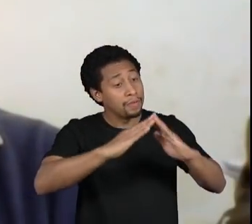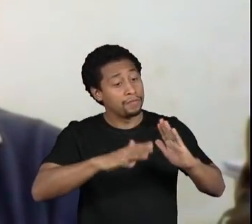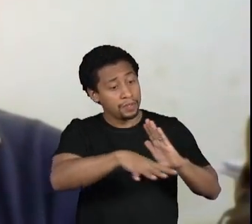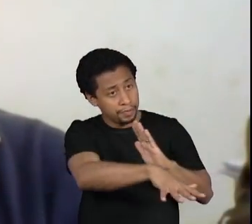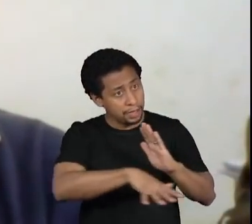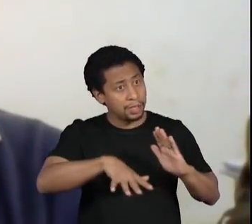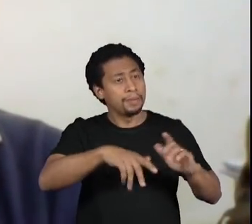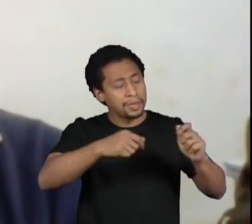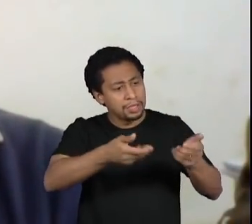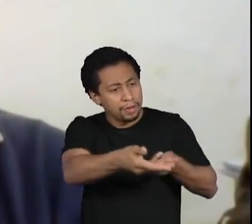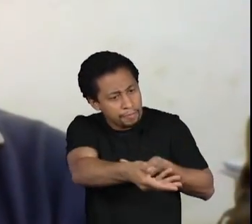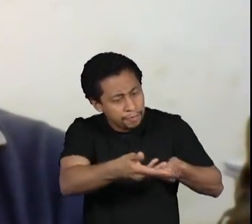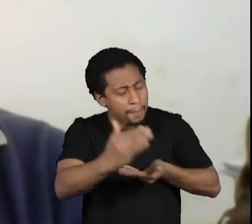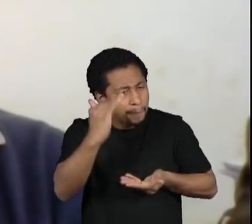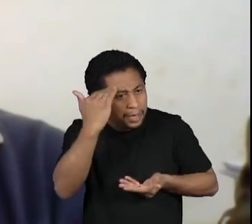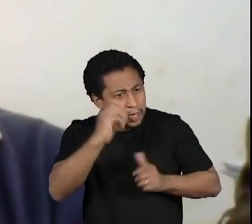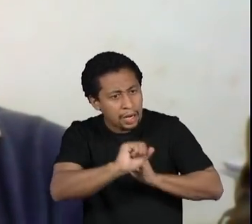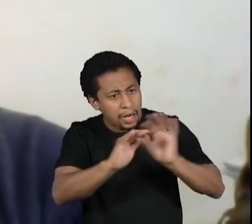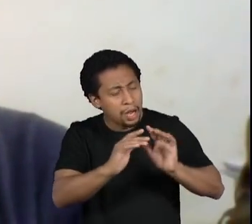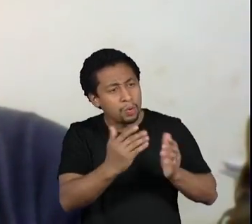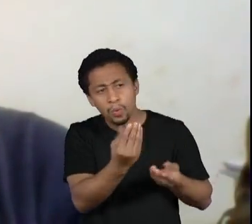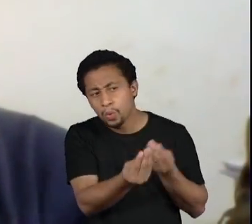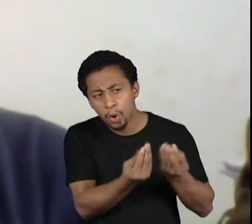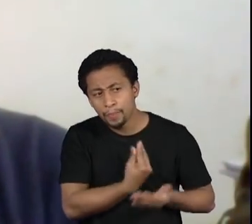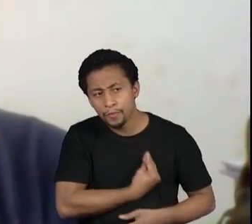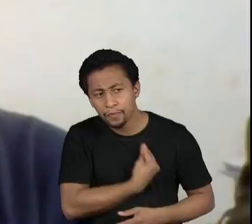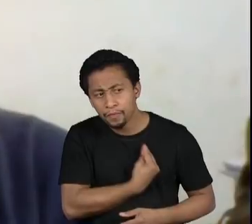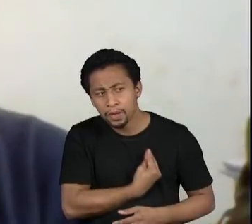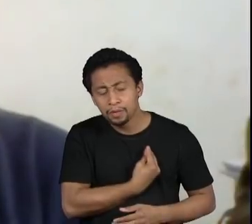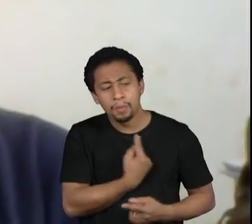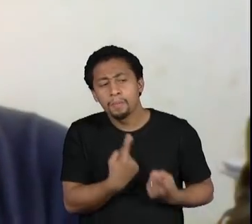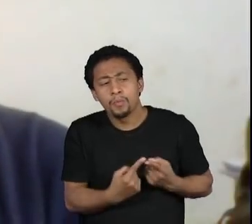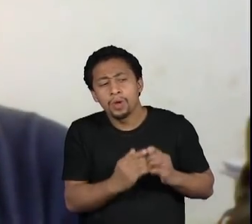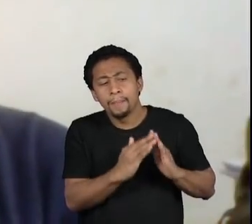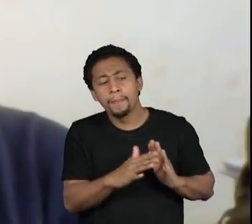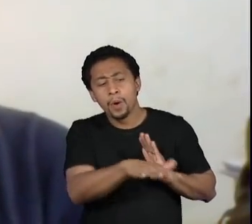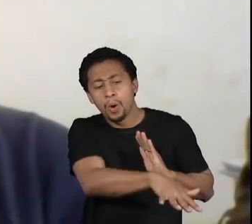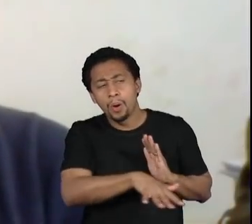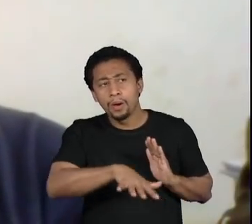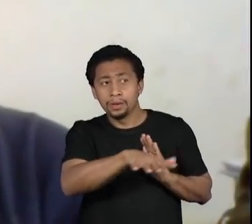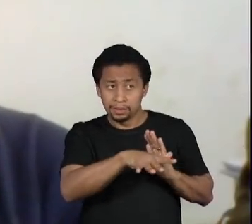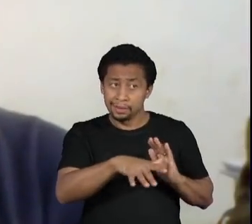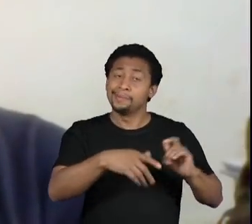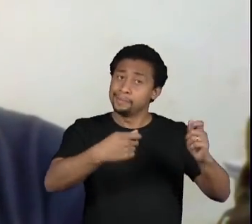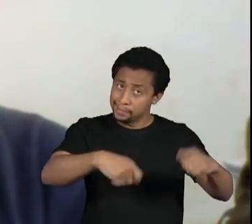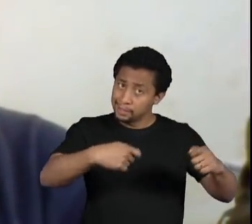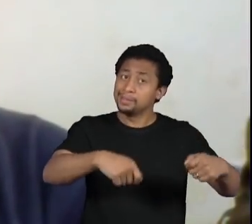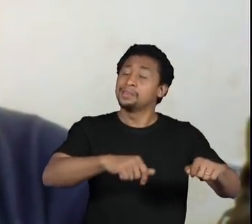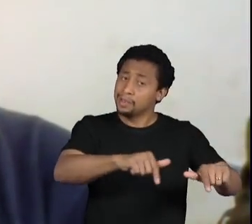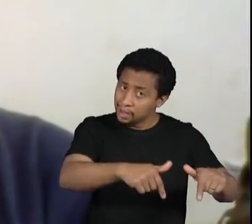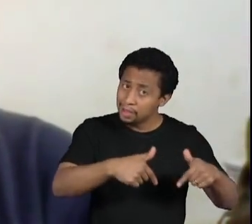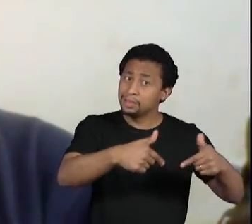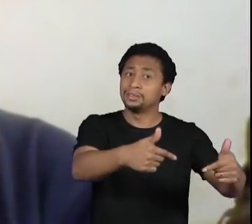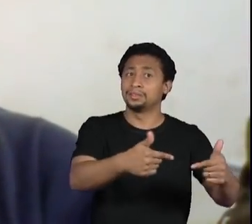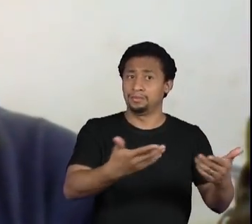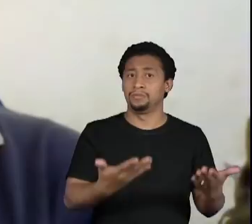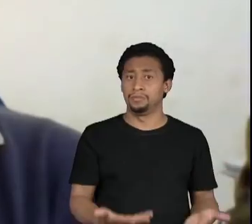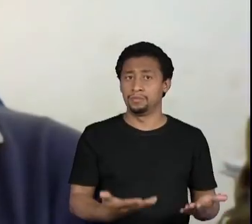e como elas devem viver nesses lugares. A gente precisa fazer com que as práticas,